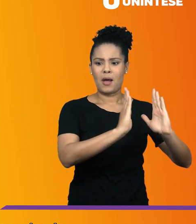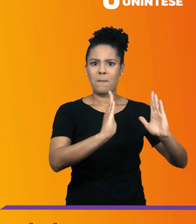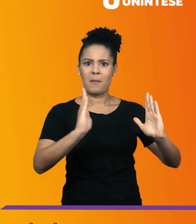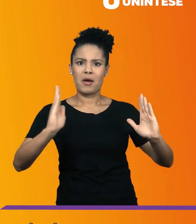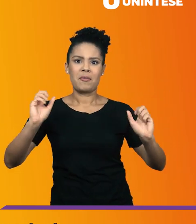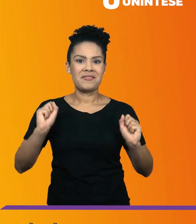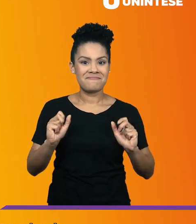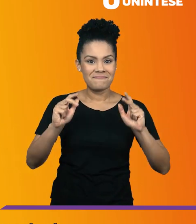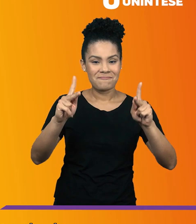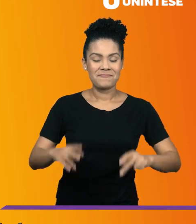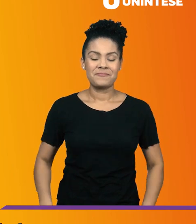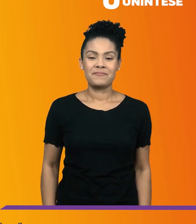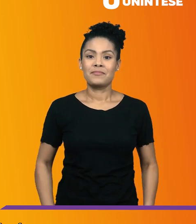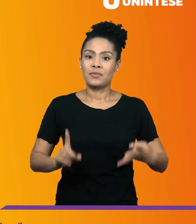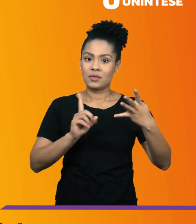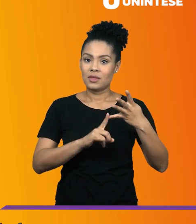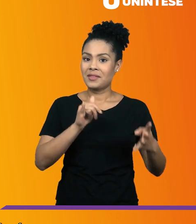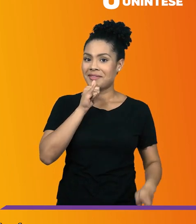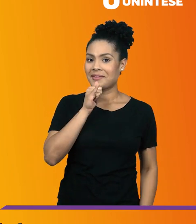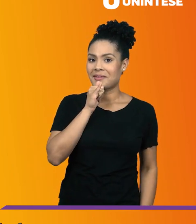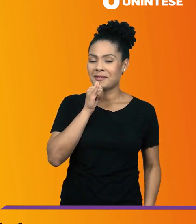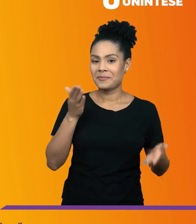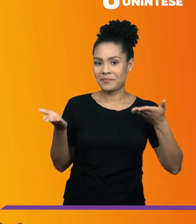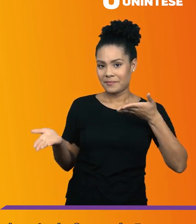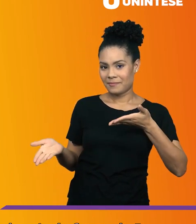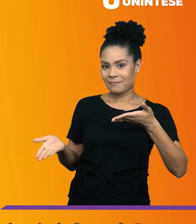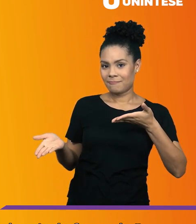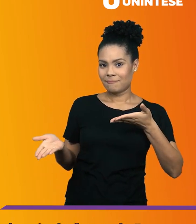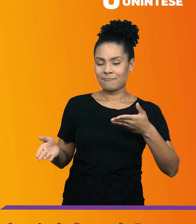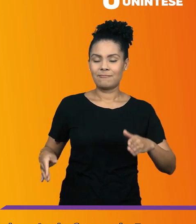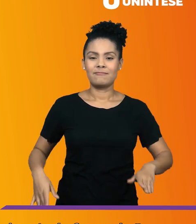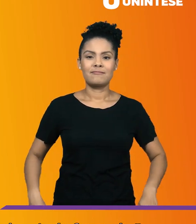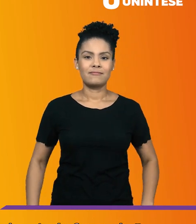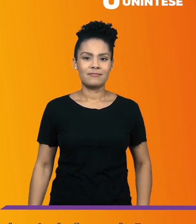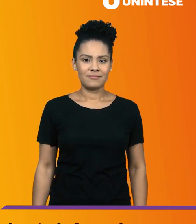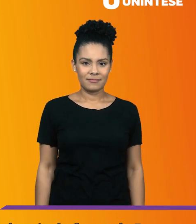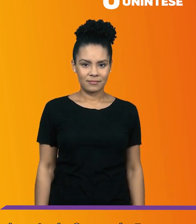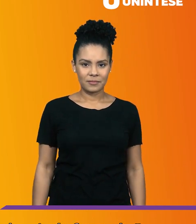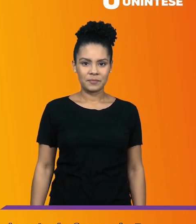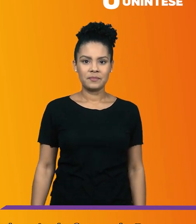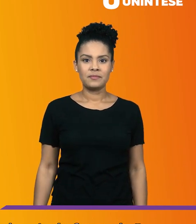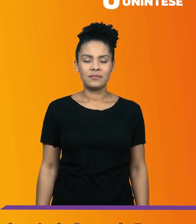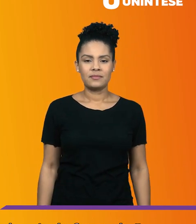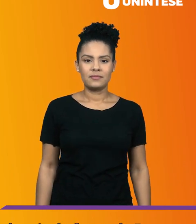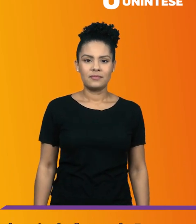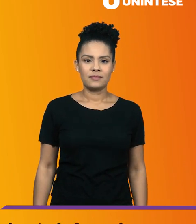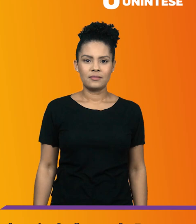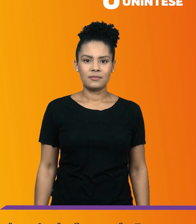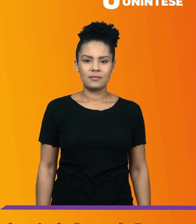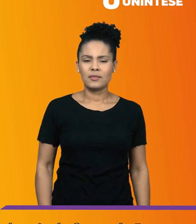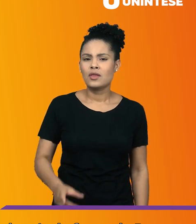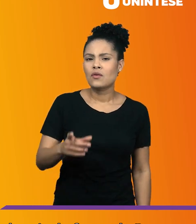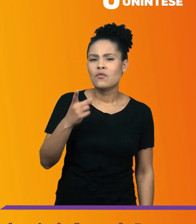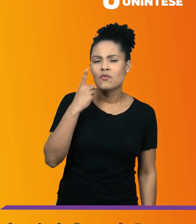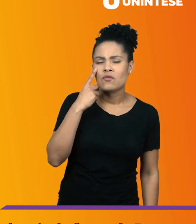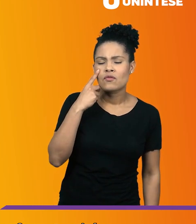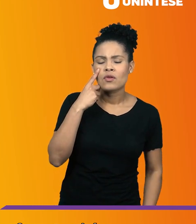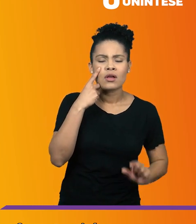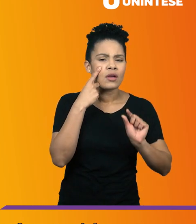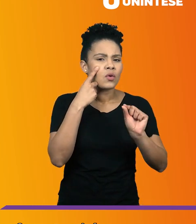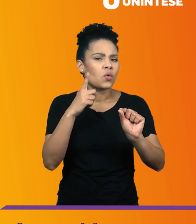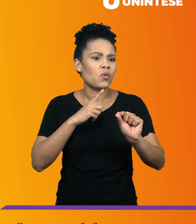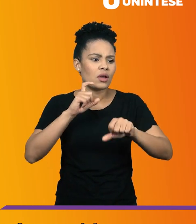maneira cronológica. O nosso último exemplo é Eu poderei trabalhar como engenheira depois de formada.